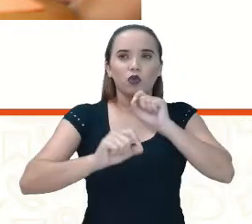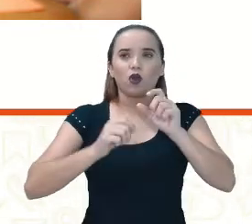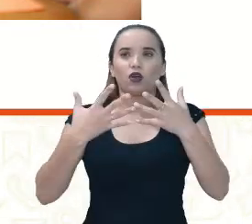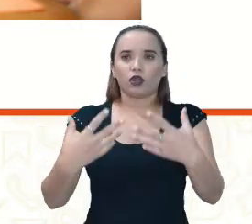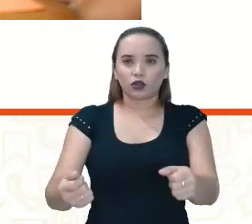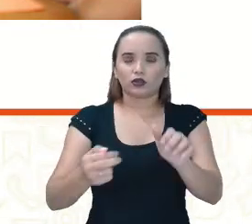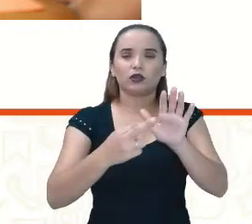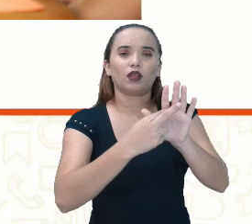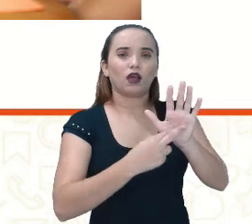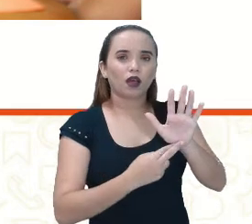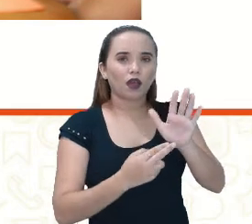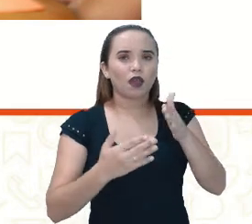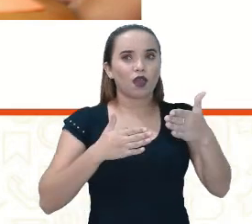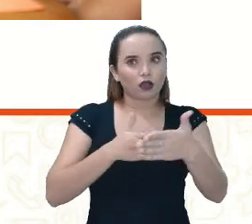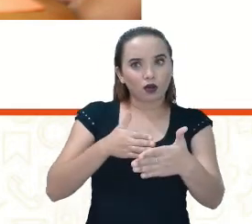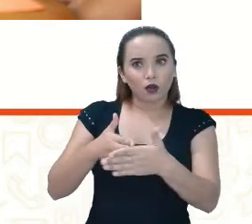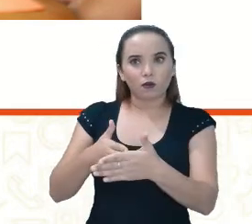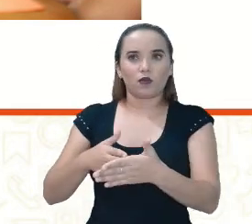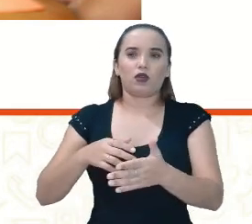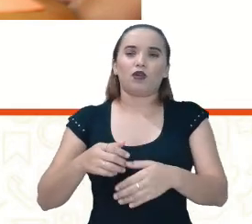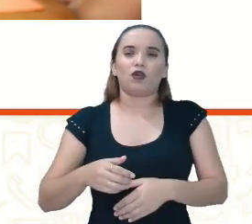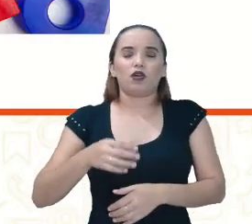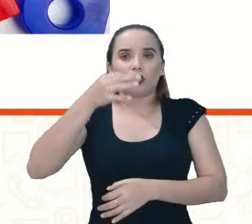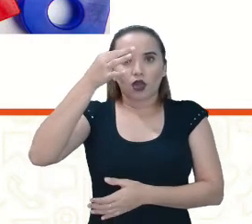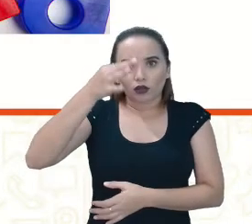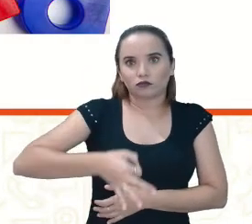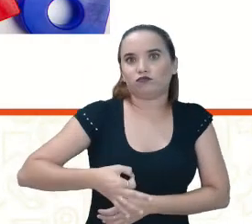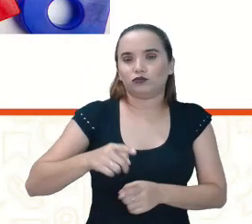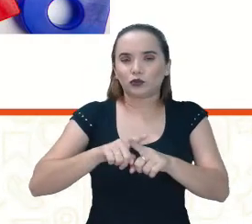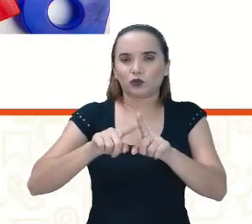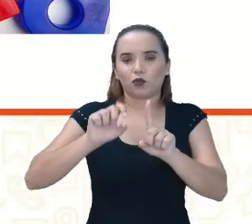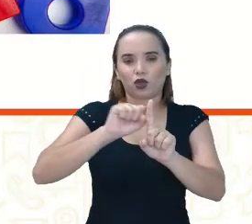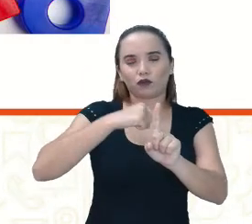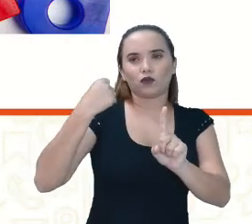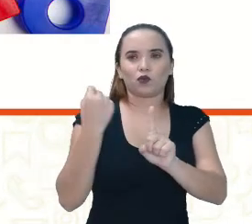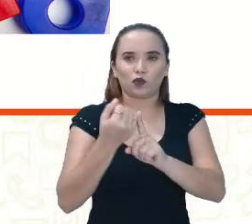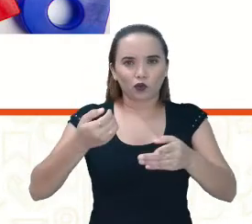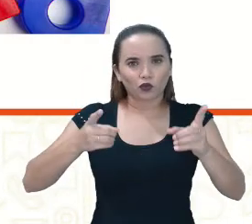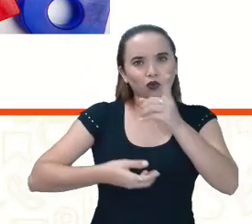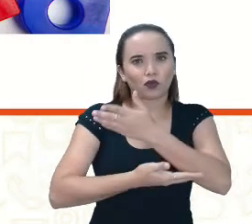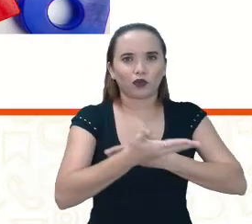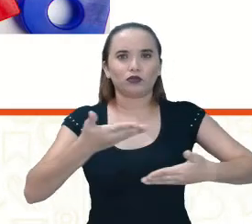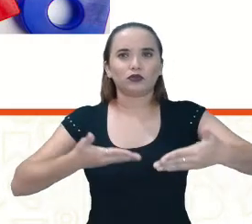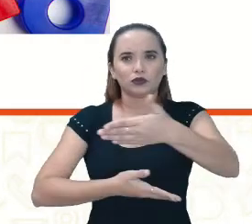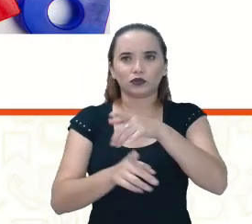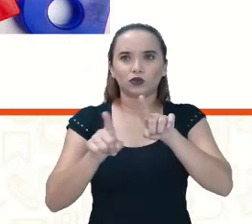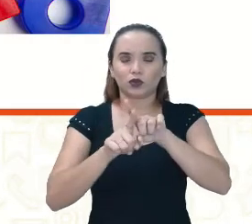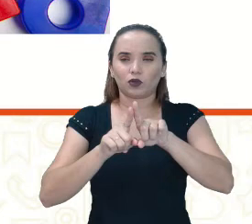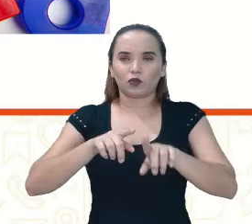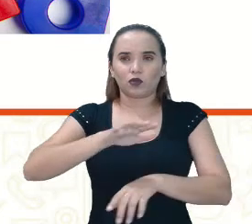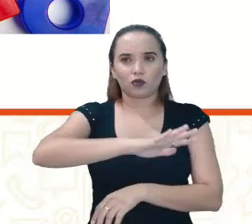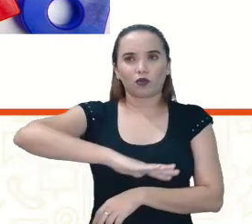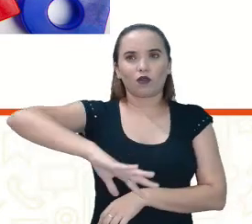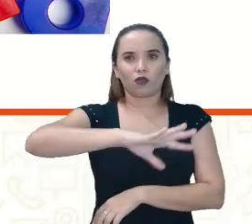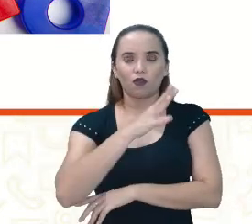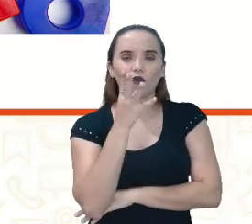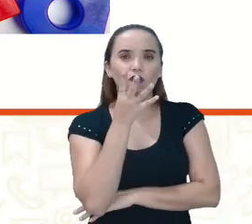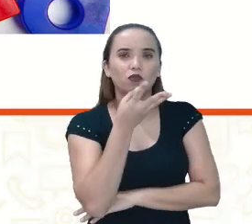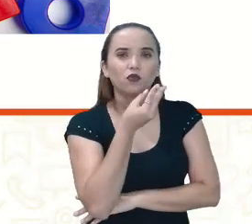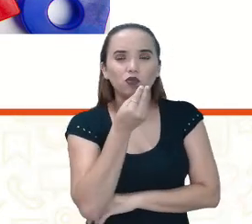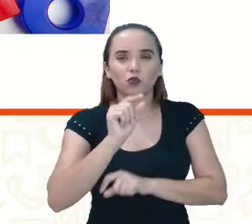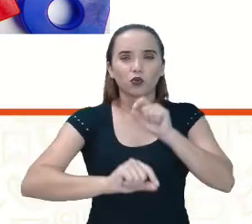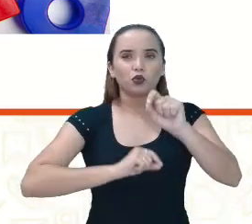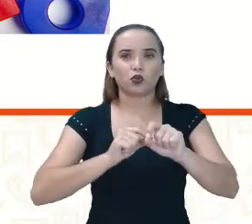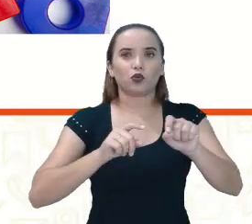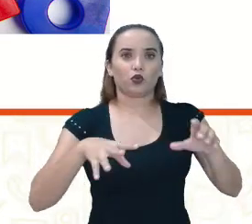limites, assertividade, socialização. Área do conhecimento, que aí na sala de aula vai se trabalhar